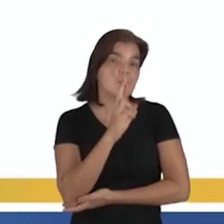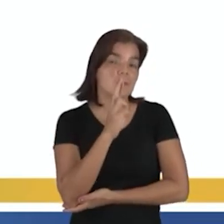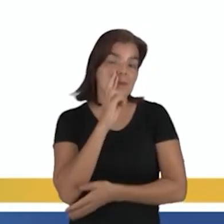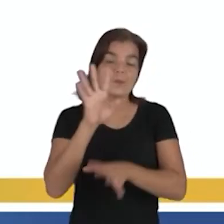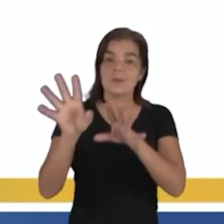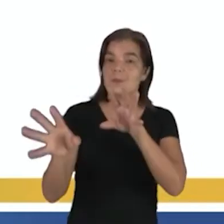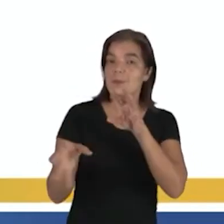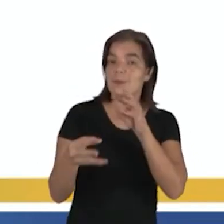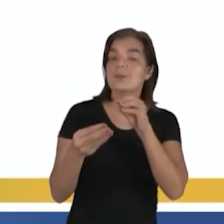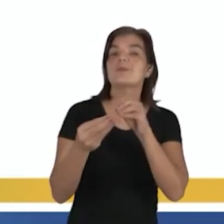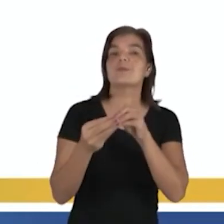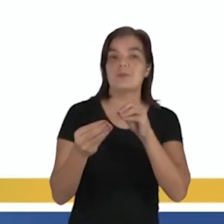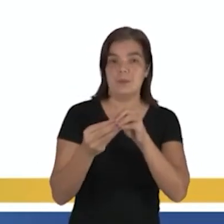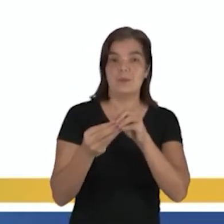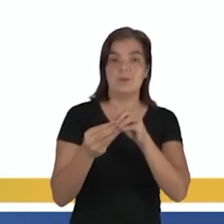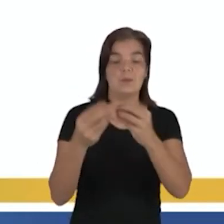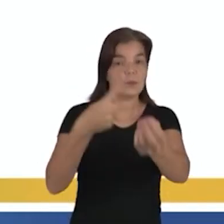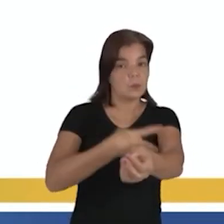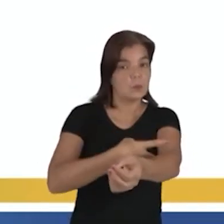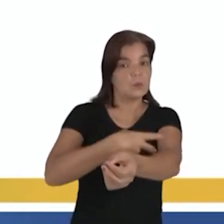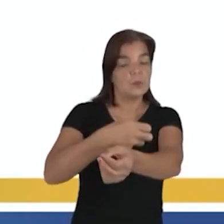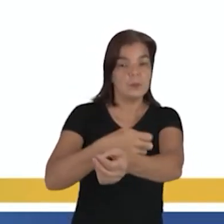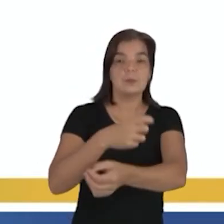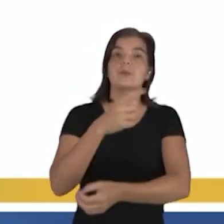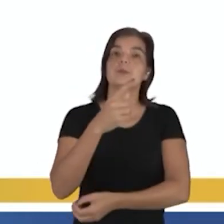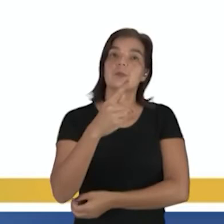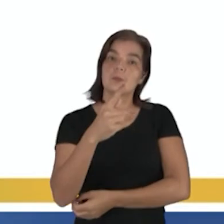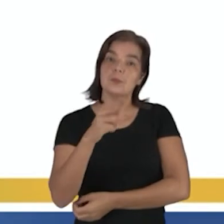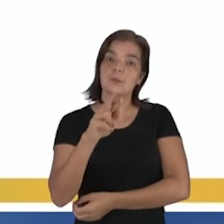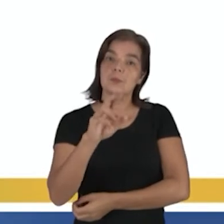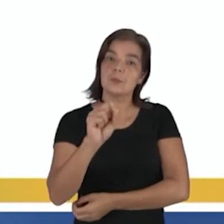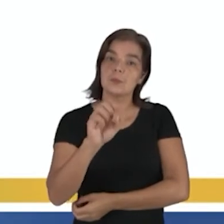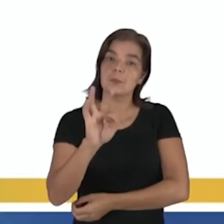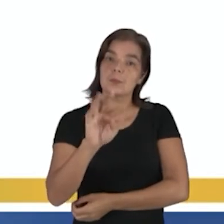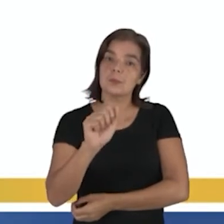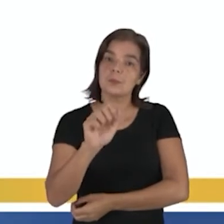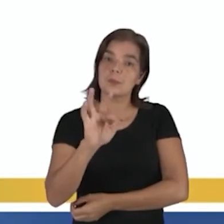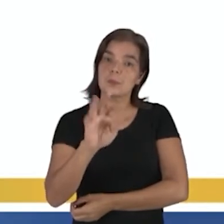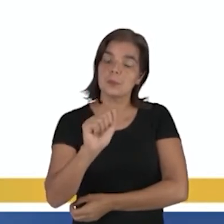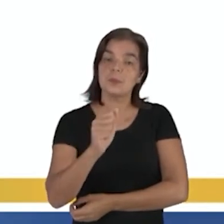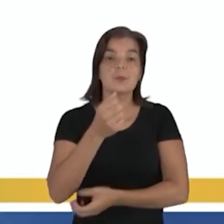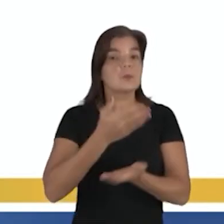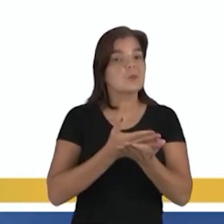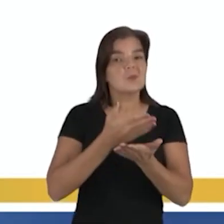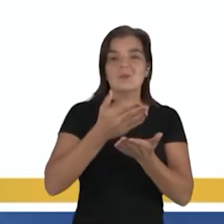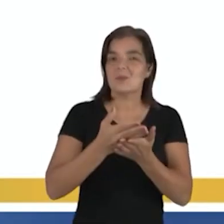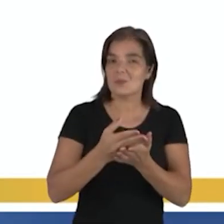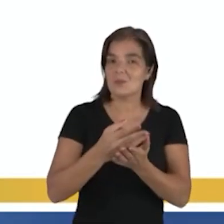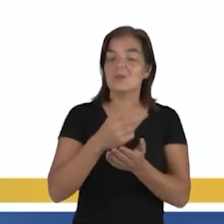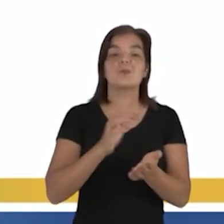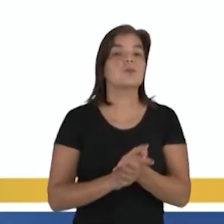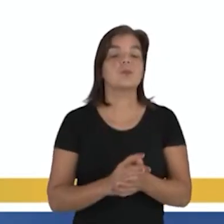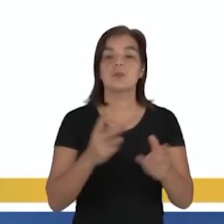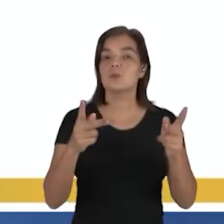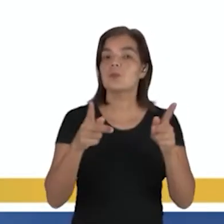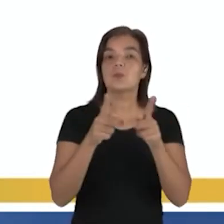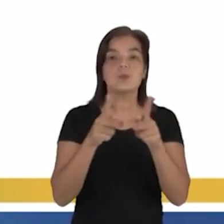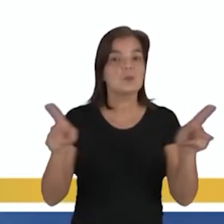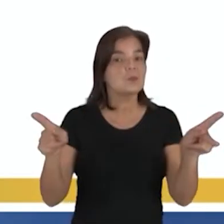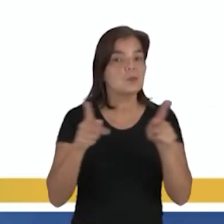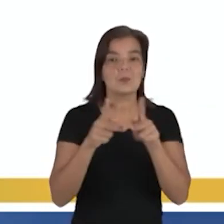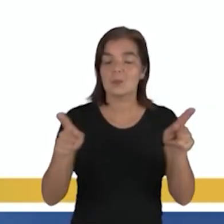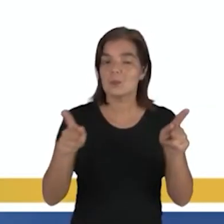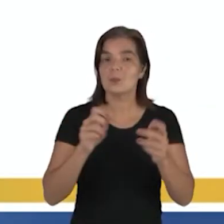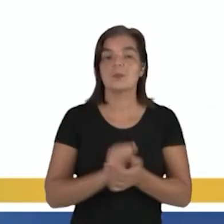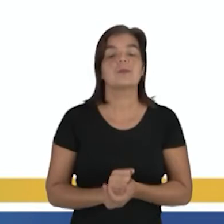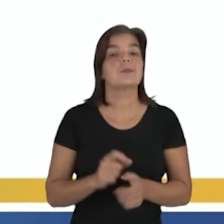o complemento, o exame de próstata, não inicia com preposição. O não é